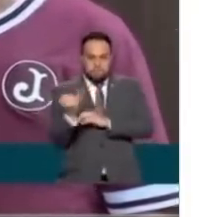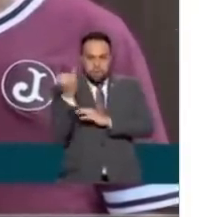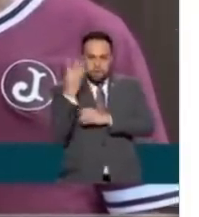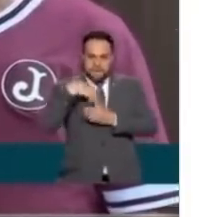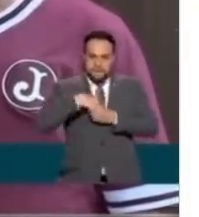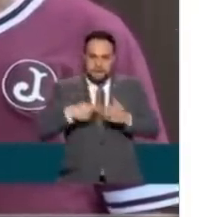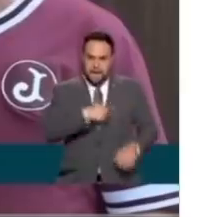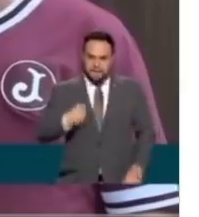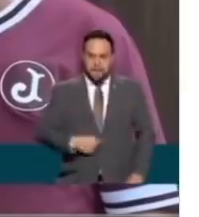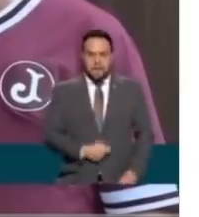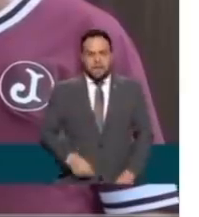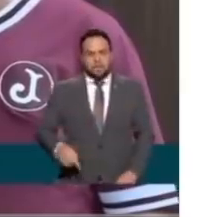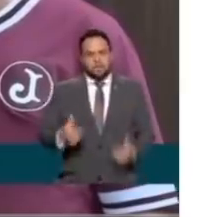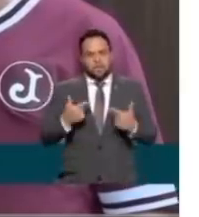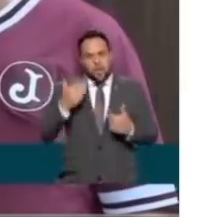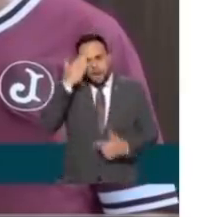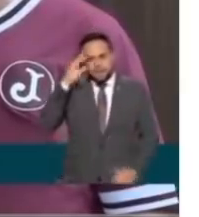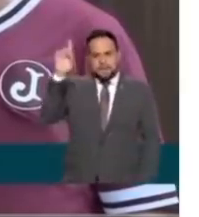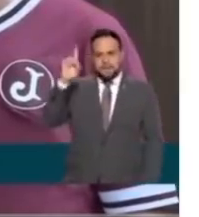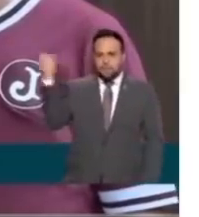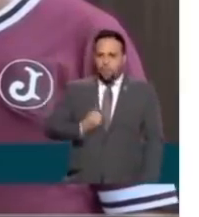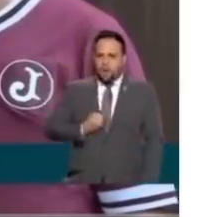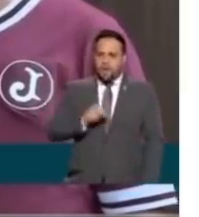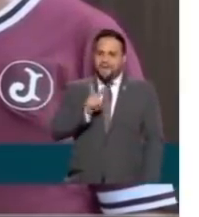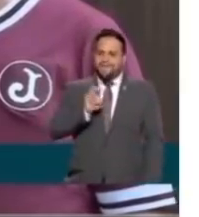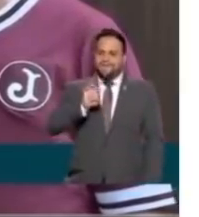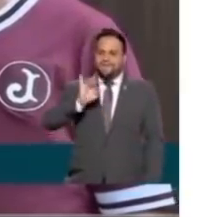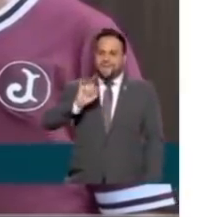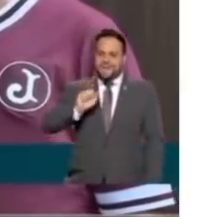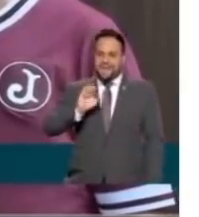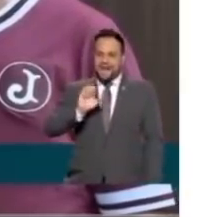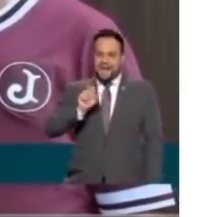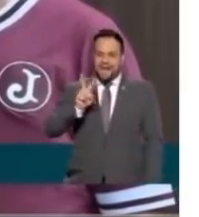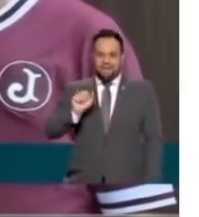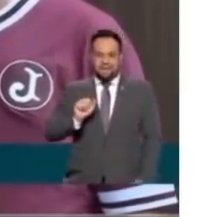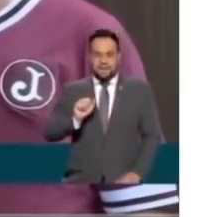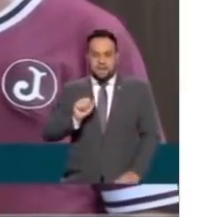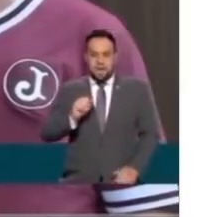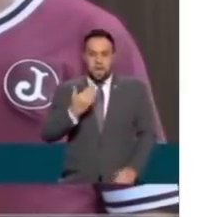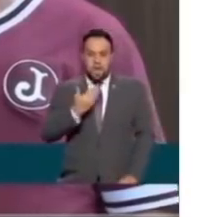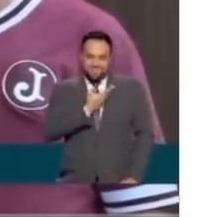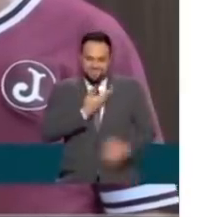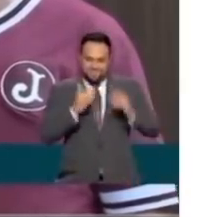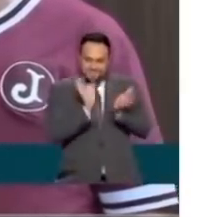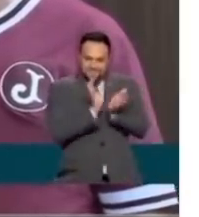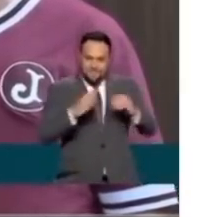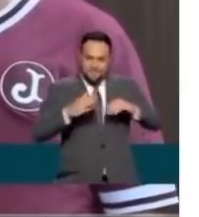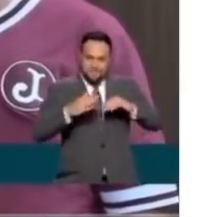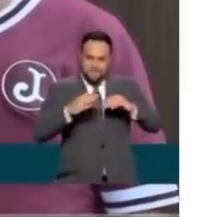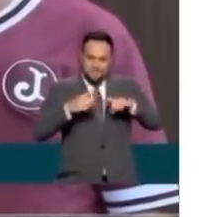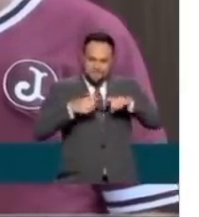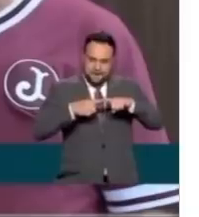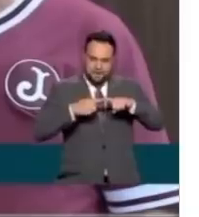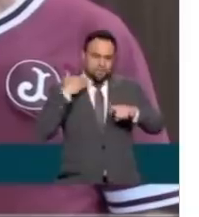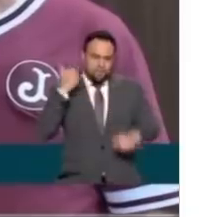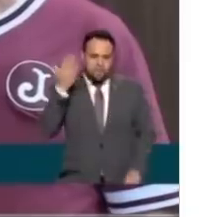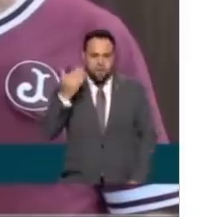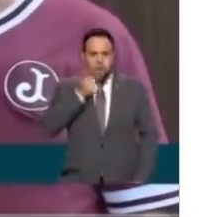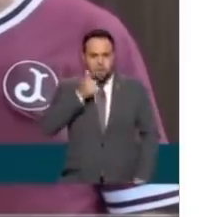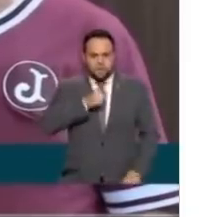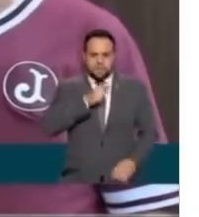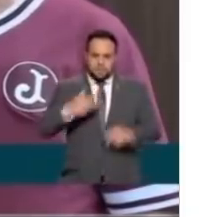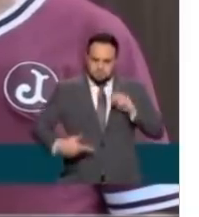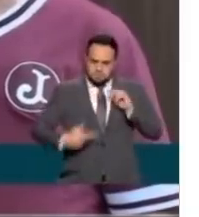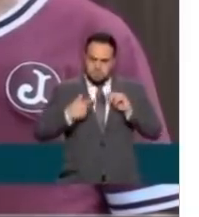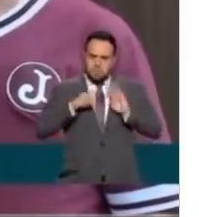não pegou a veia cava. E os colegas de Juiz de Fora conseguiram colocá-lo em condições razoáveis. Aí nós ficamos a